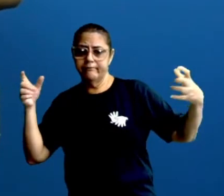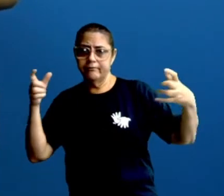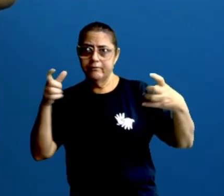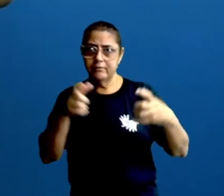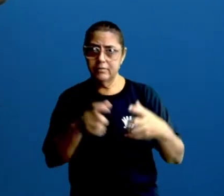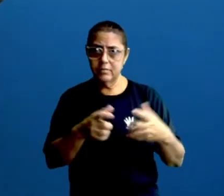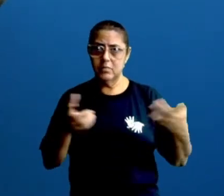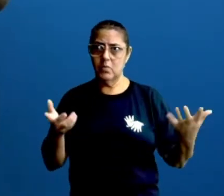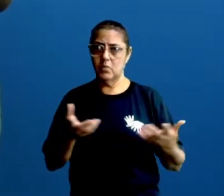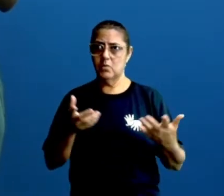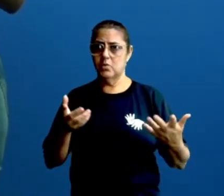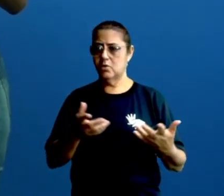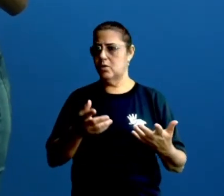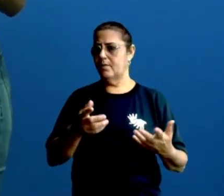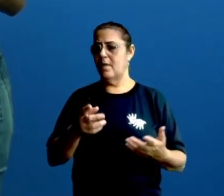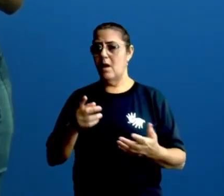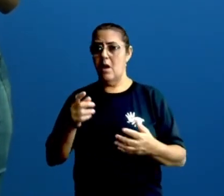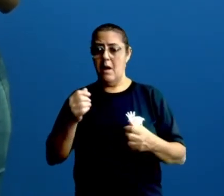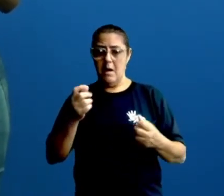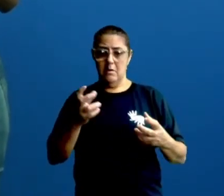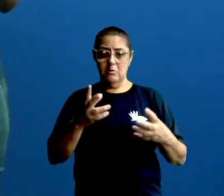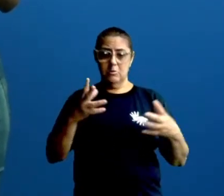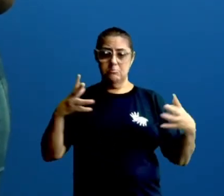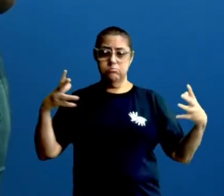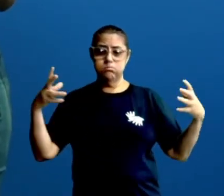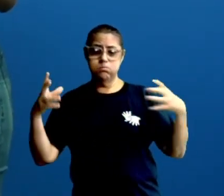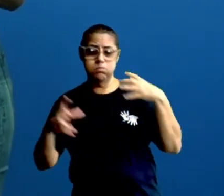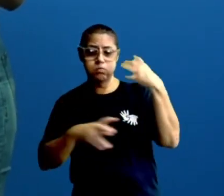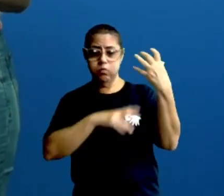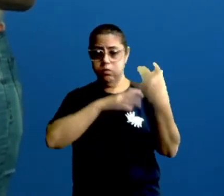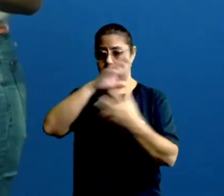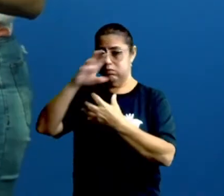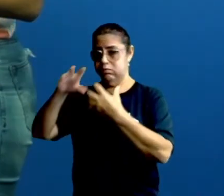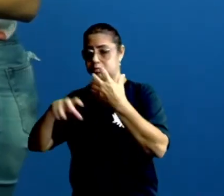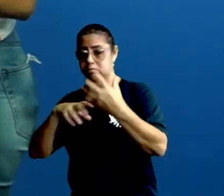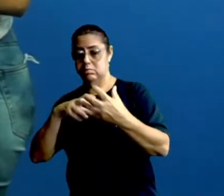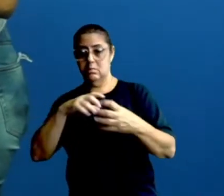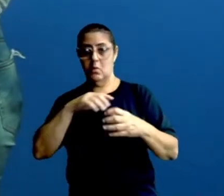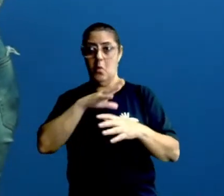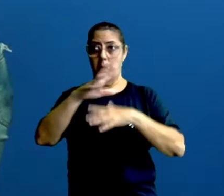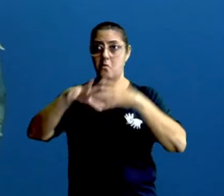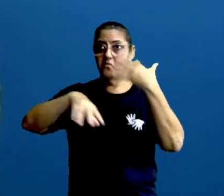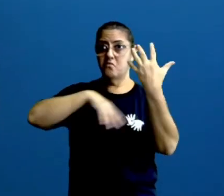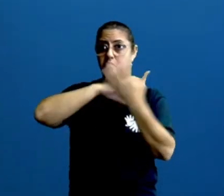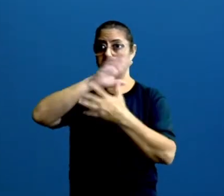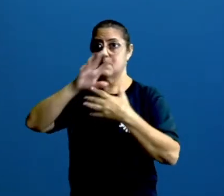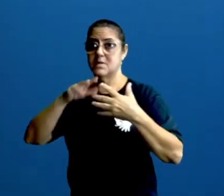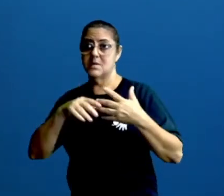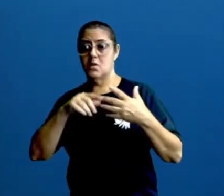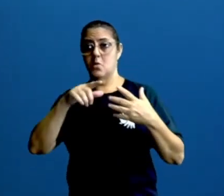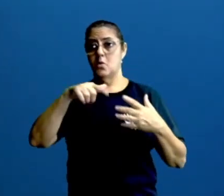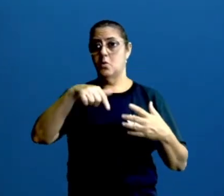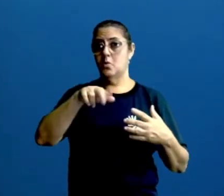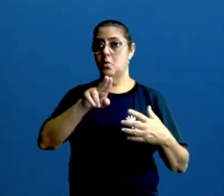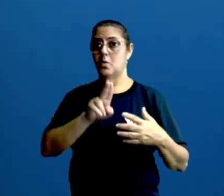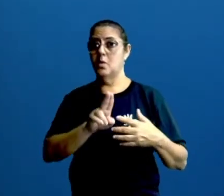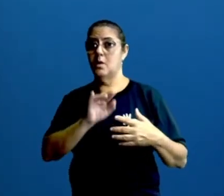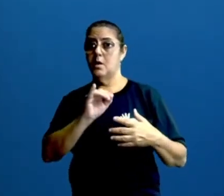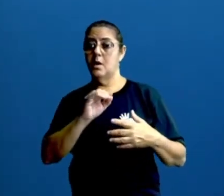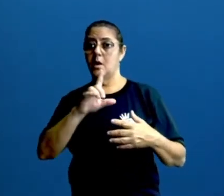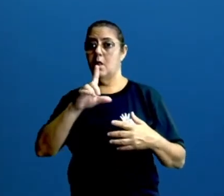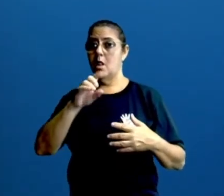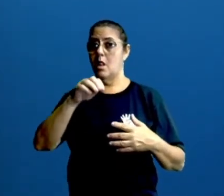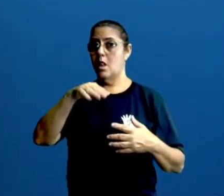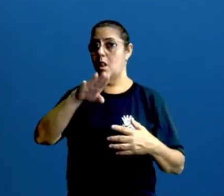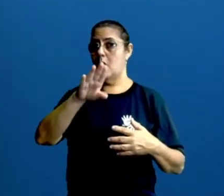quando essa revolta no Quilombo dos Palmares se deu, ali União dos Palmares